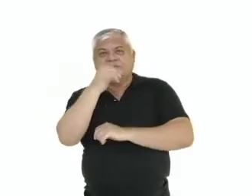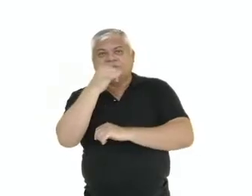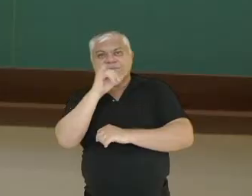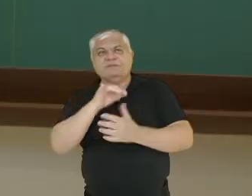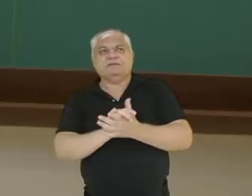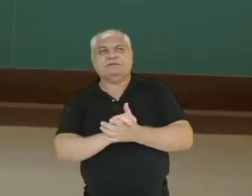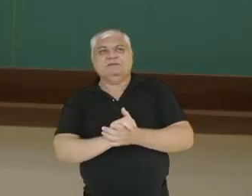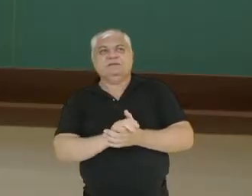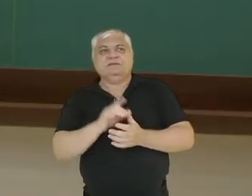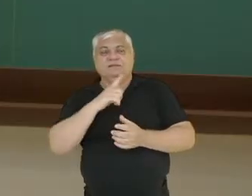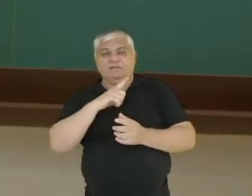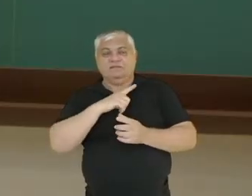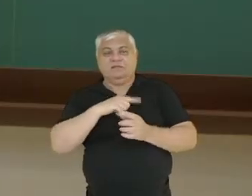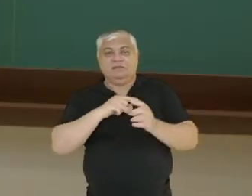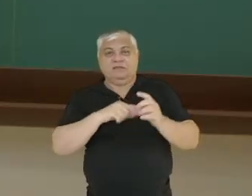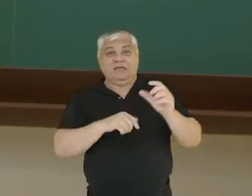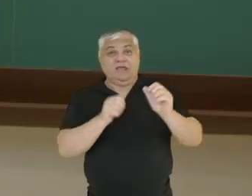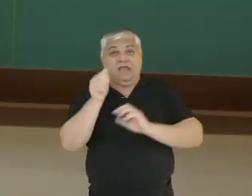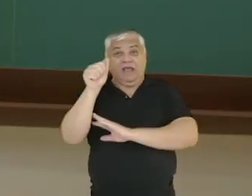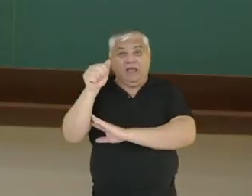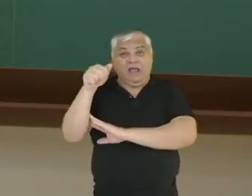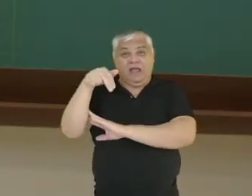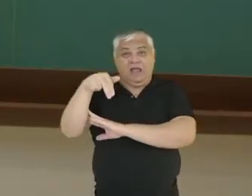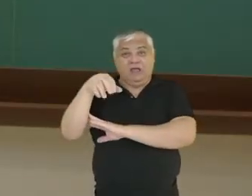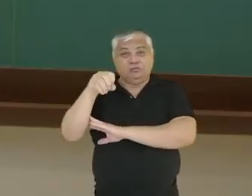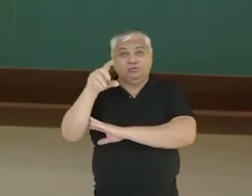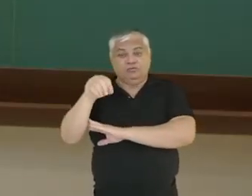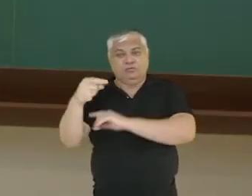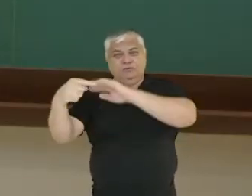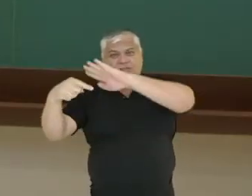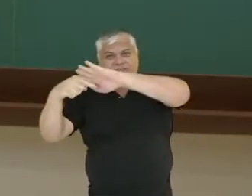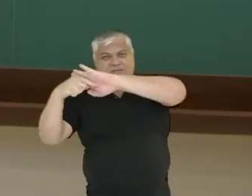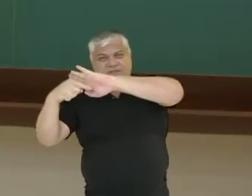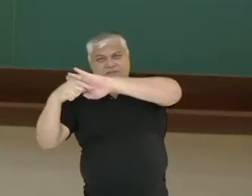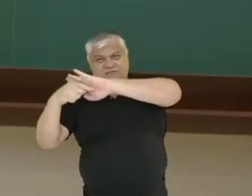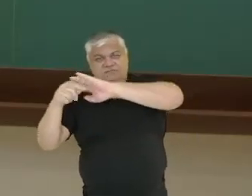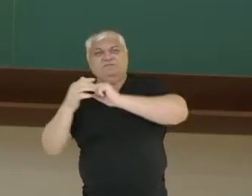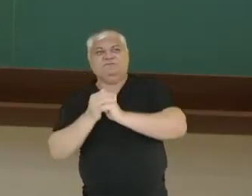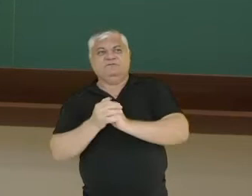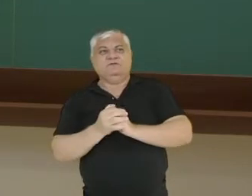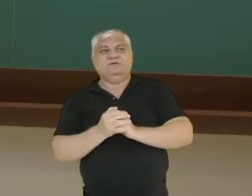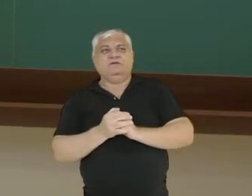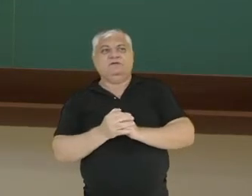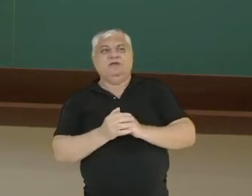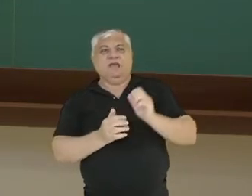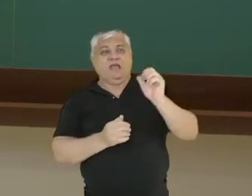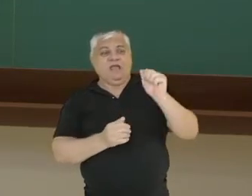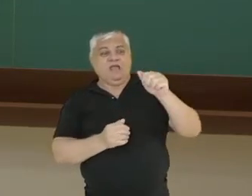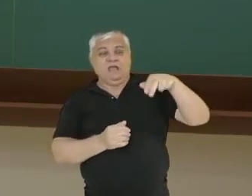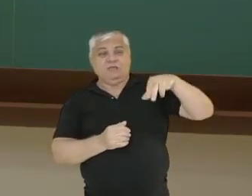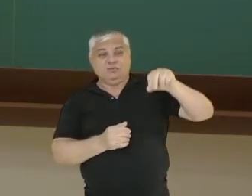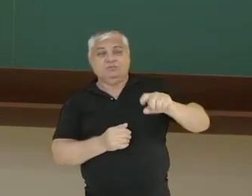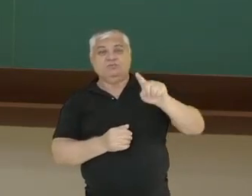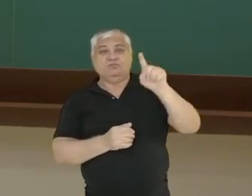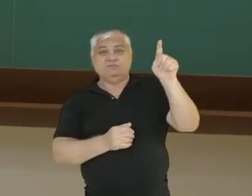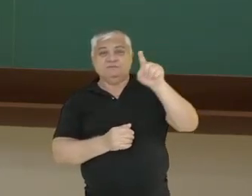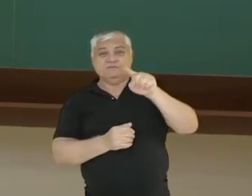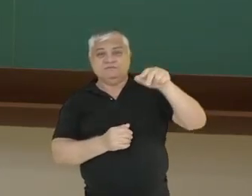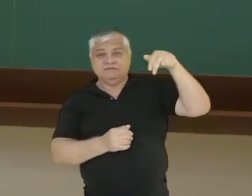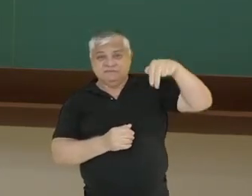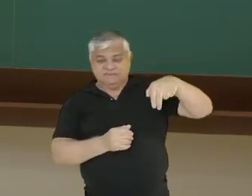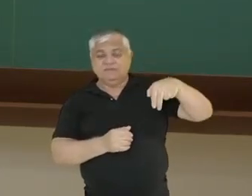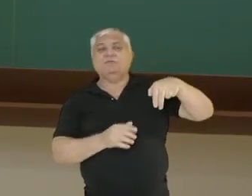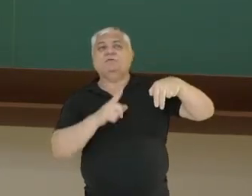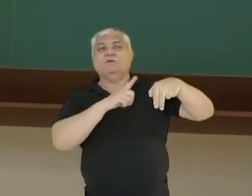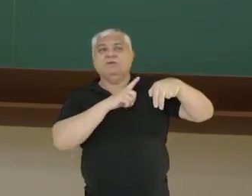Daniel, a gente tem o ânodo, que é a parte negativa. São duas semicelas aqui. Então, a gente tem o sulfato de zinco e